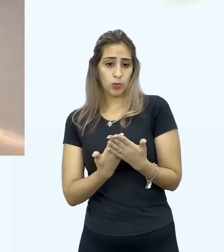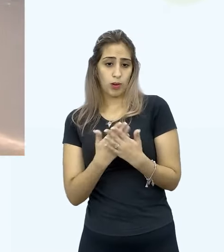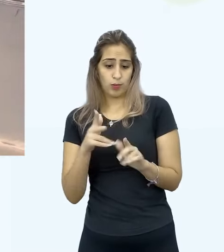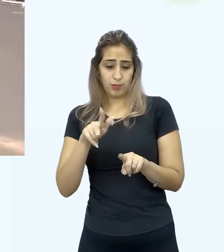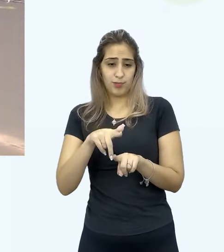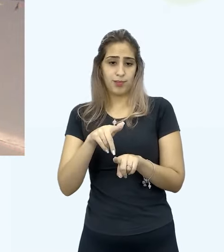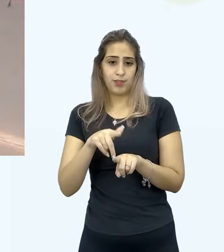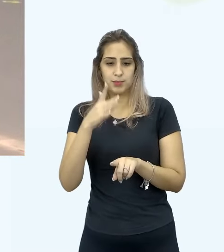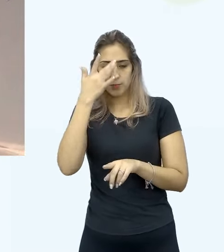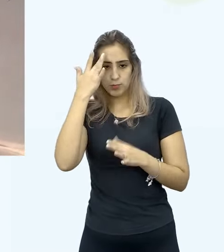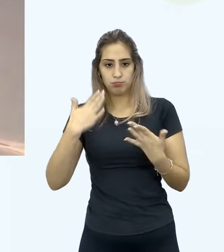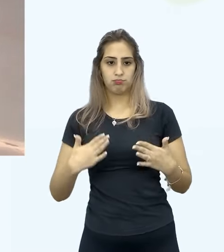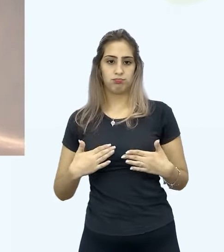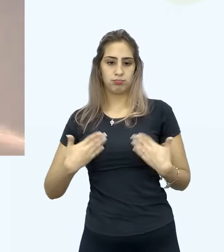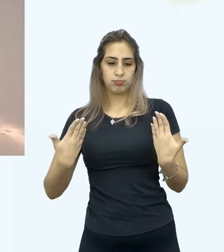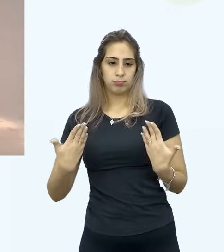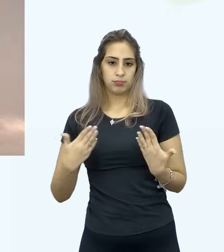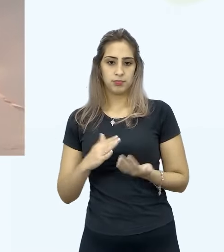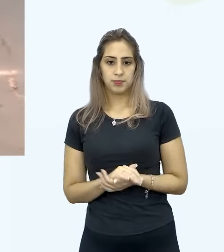né?